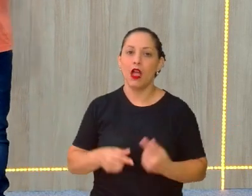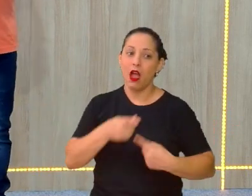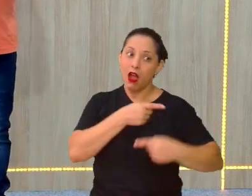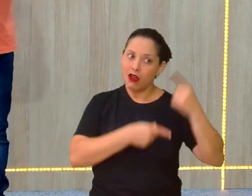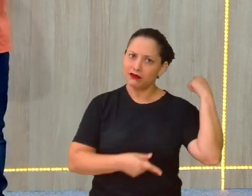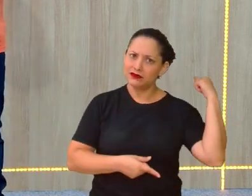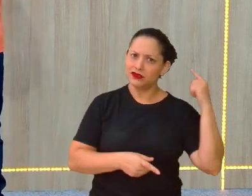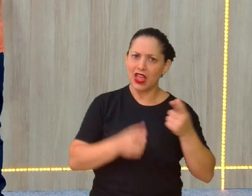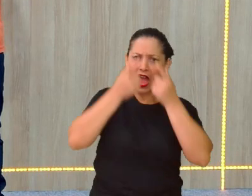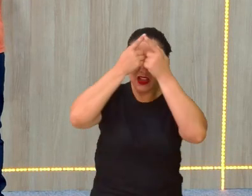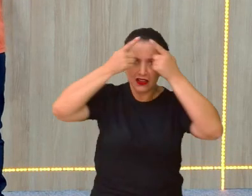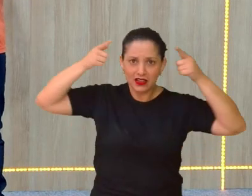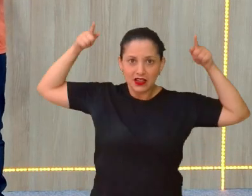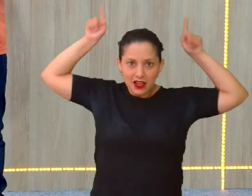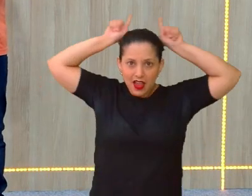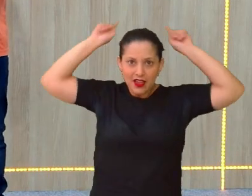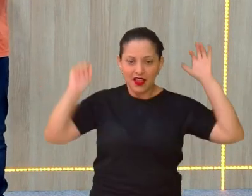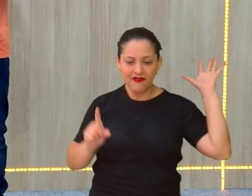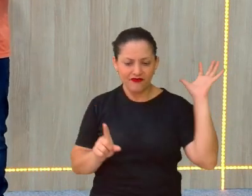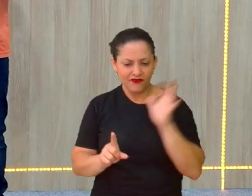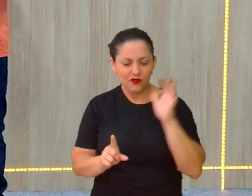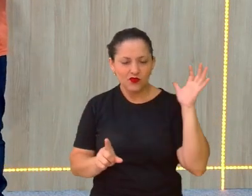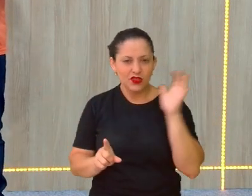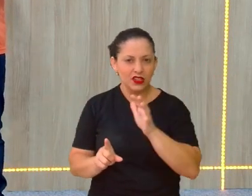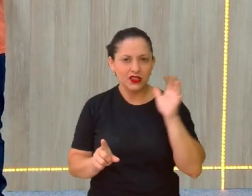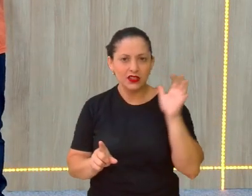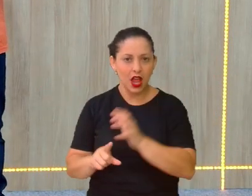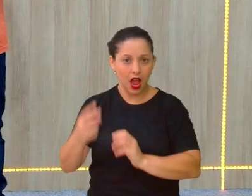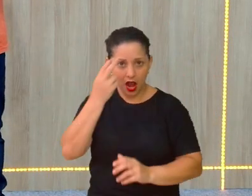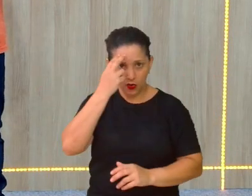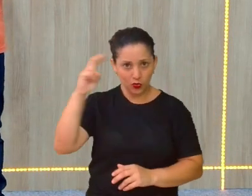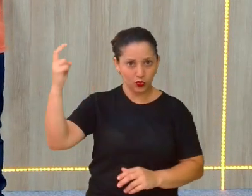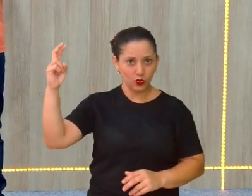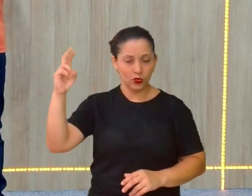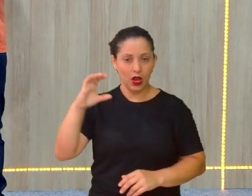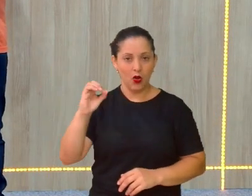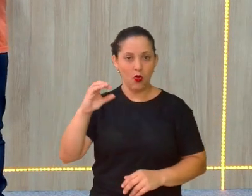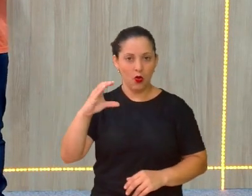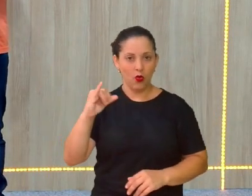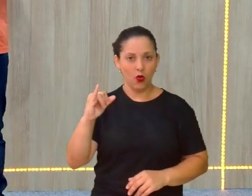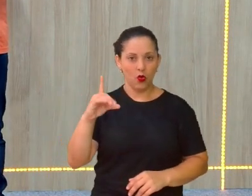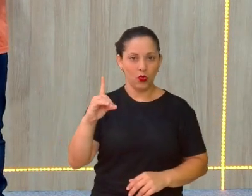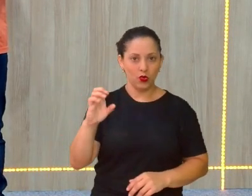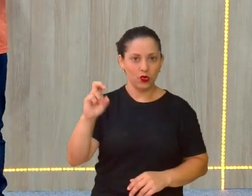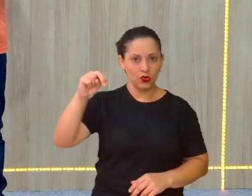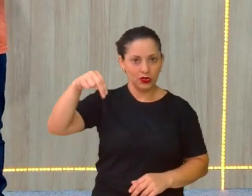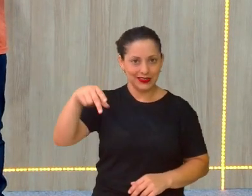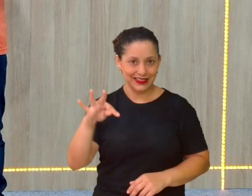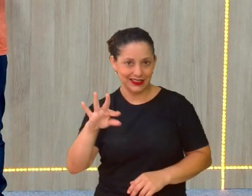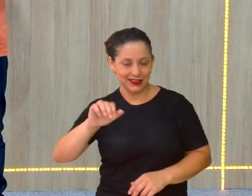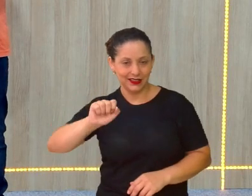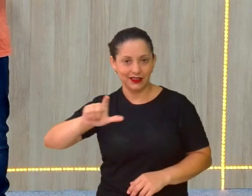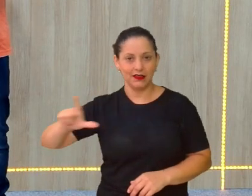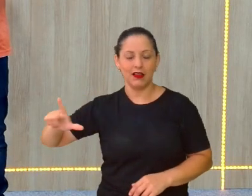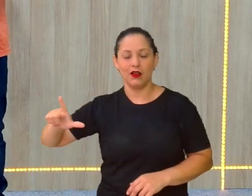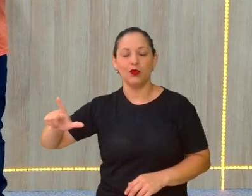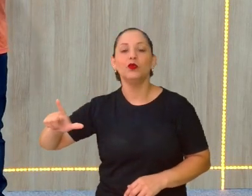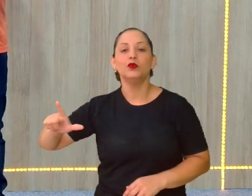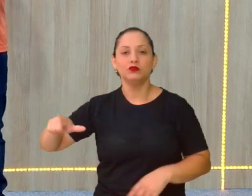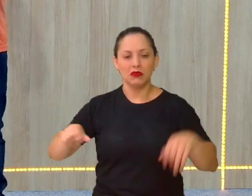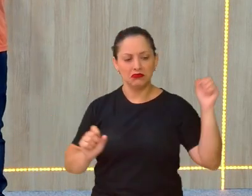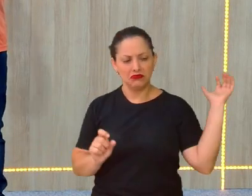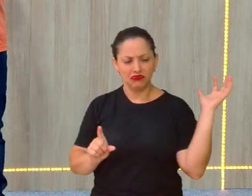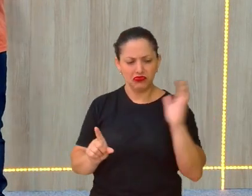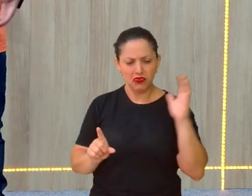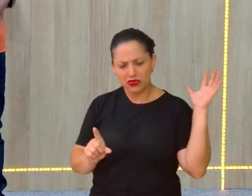contribuiu para o desenvolvimento da cultura ocidental, principalmente a partir do período helenístico, né,